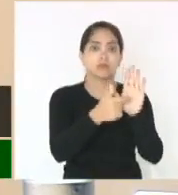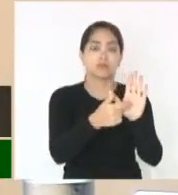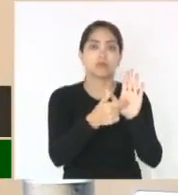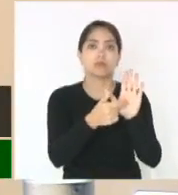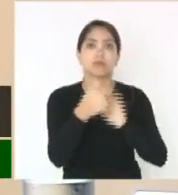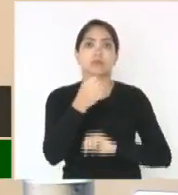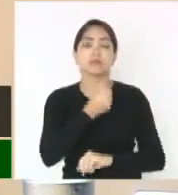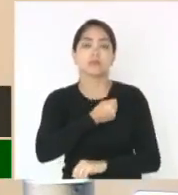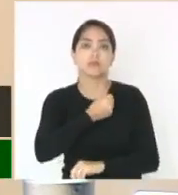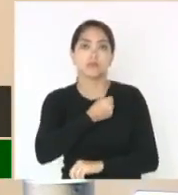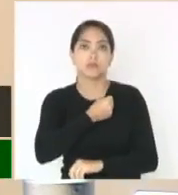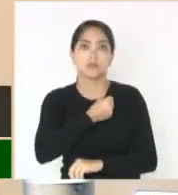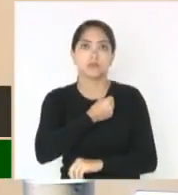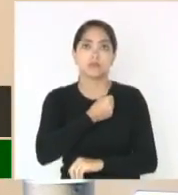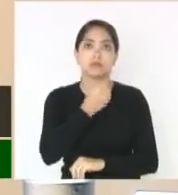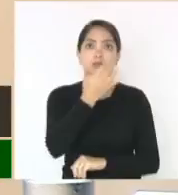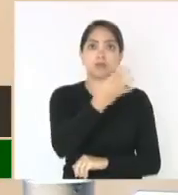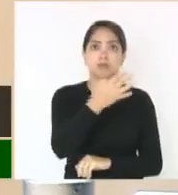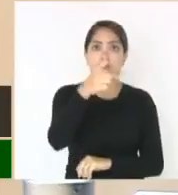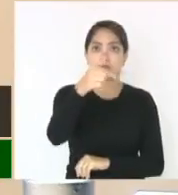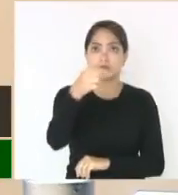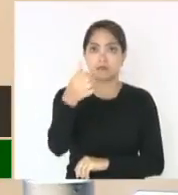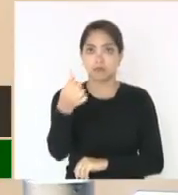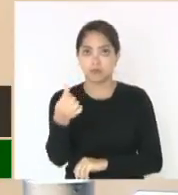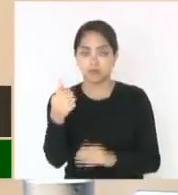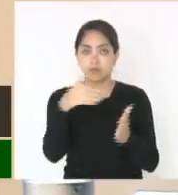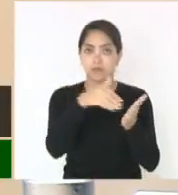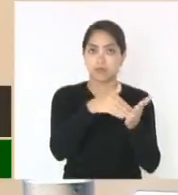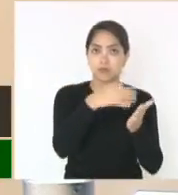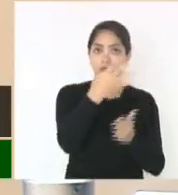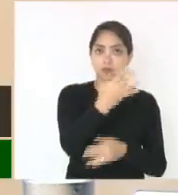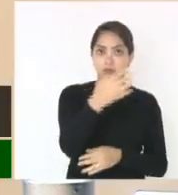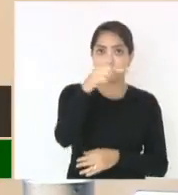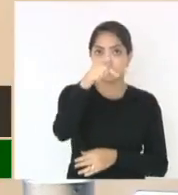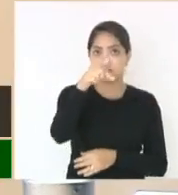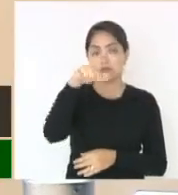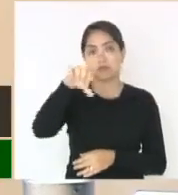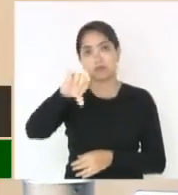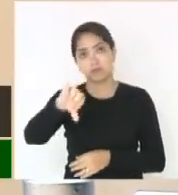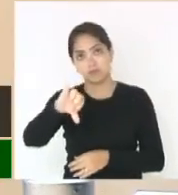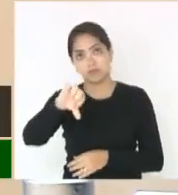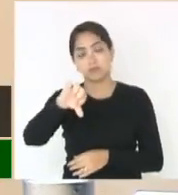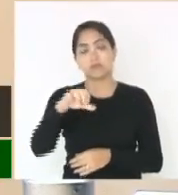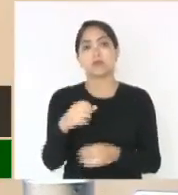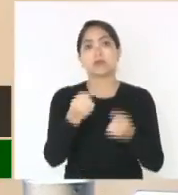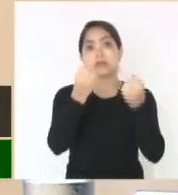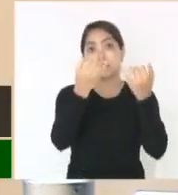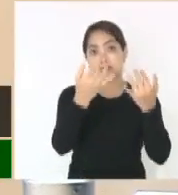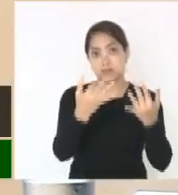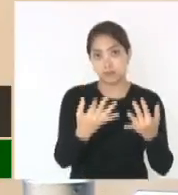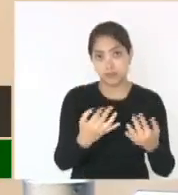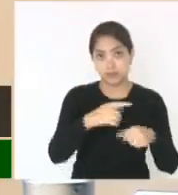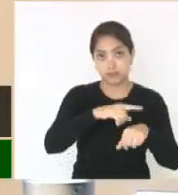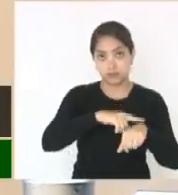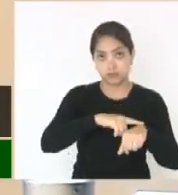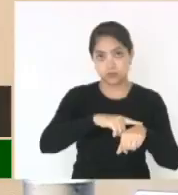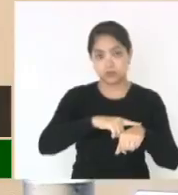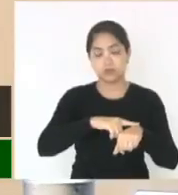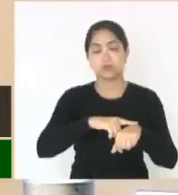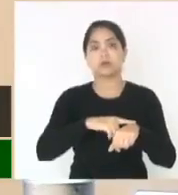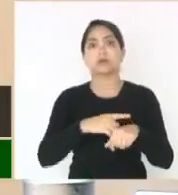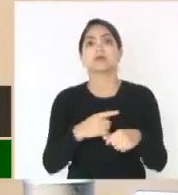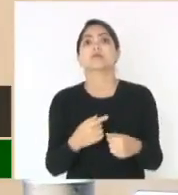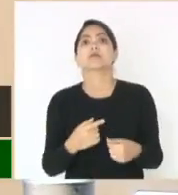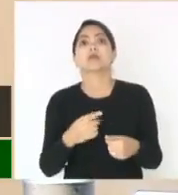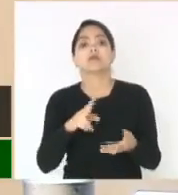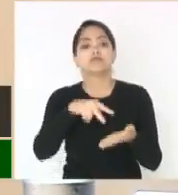indicações de número 476 a 479. Nas explicações pessoais, fizeram